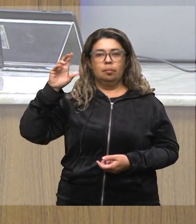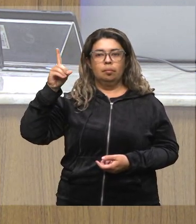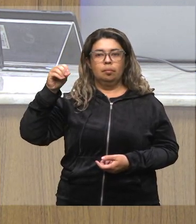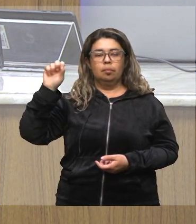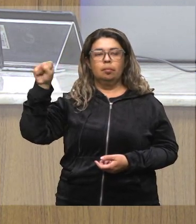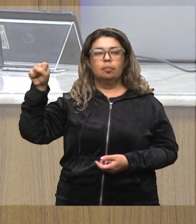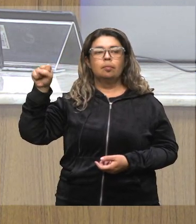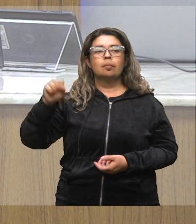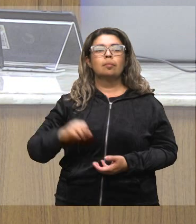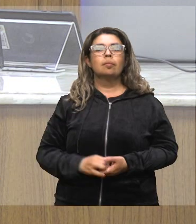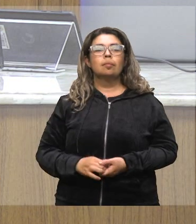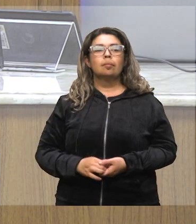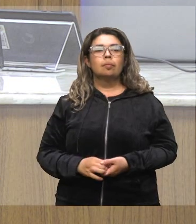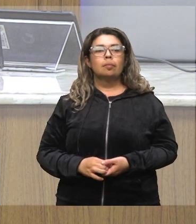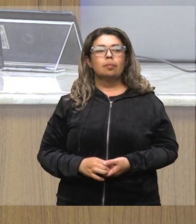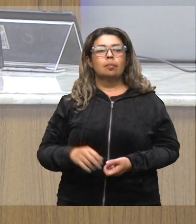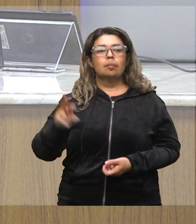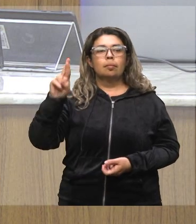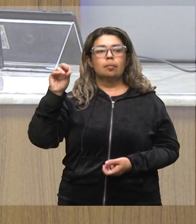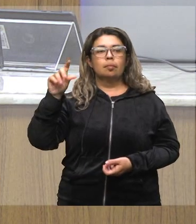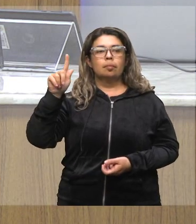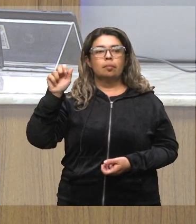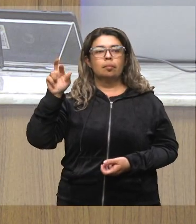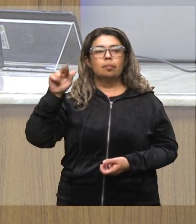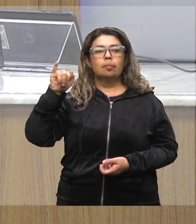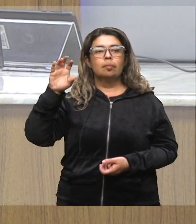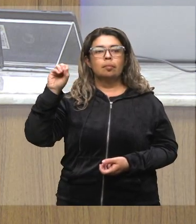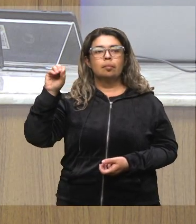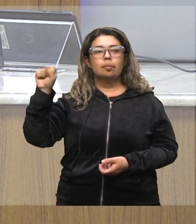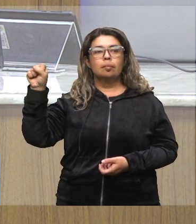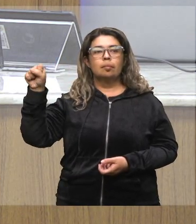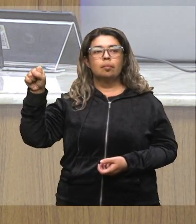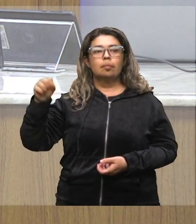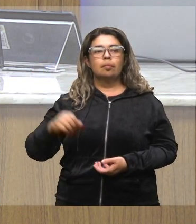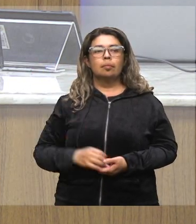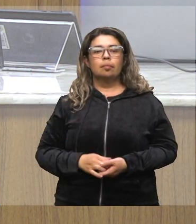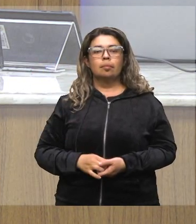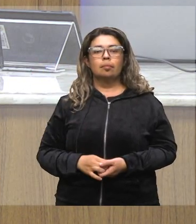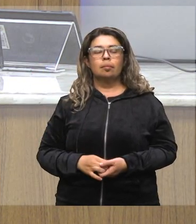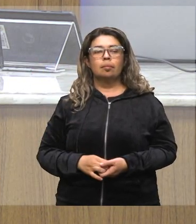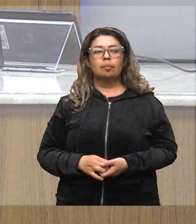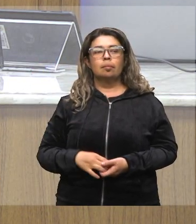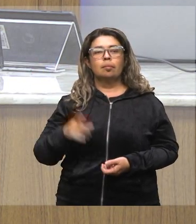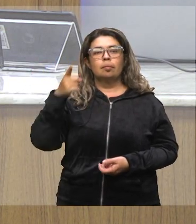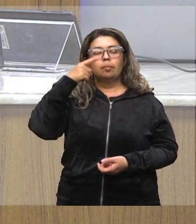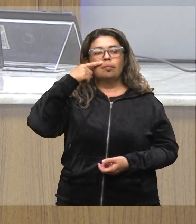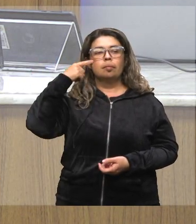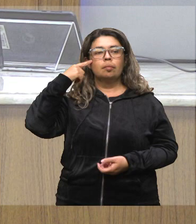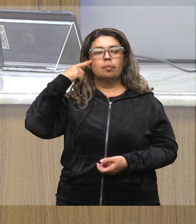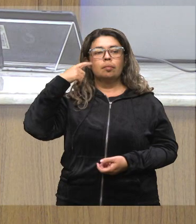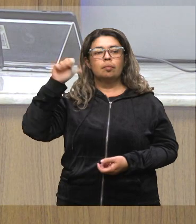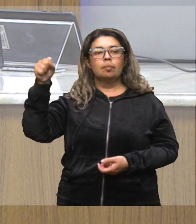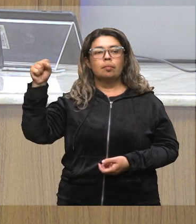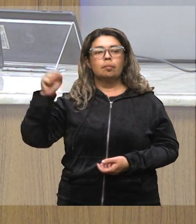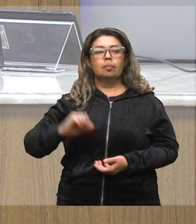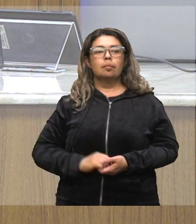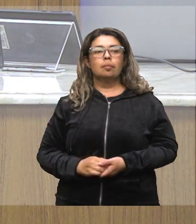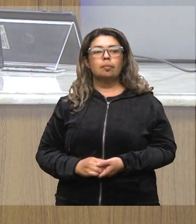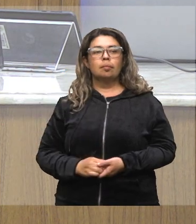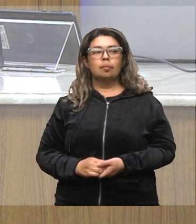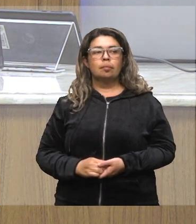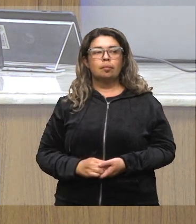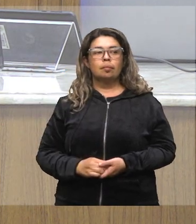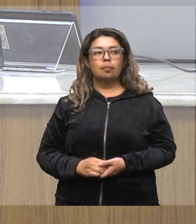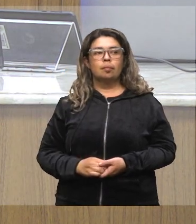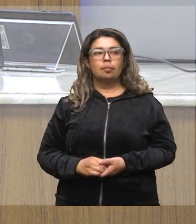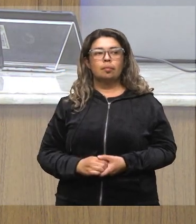Sim. Rogério Garcia do Nascimento. Sim. Vinícius Guilherme Simile. Sim.